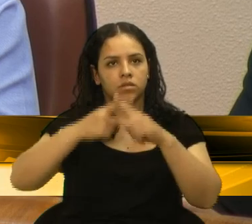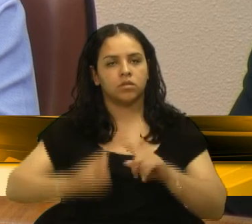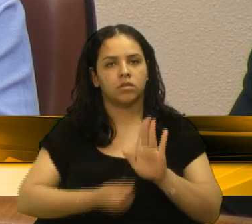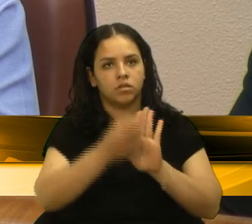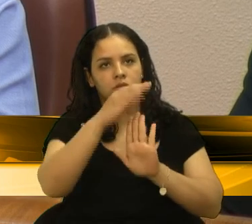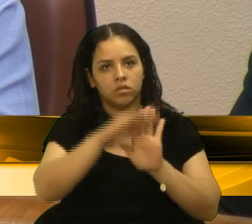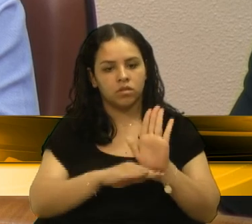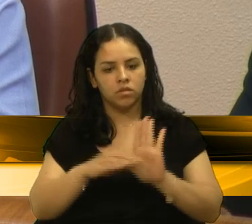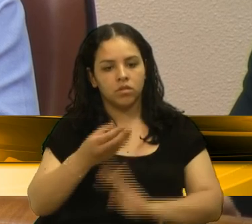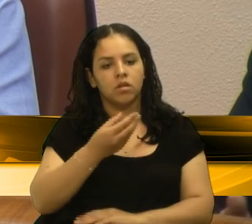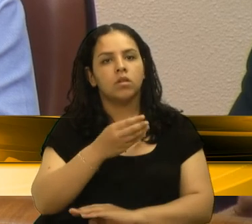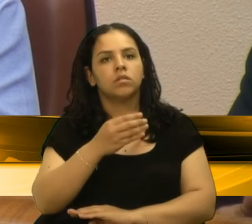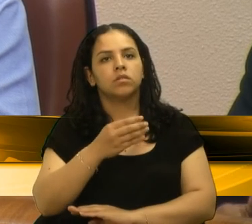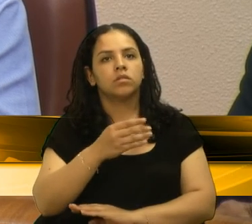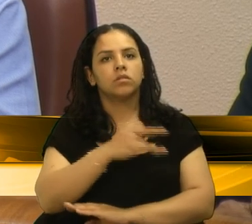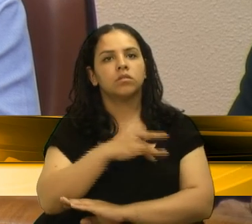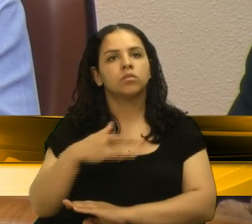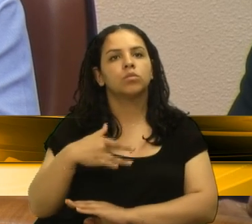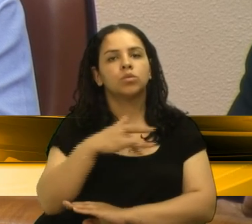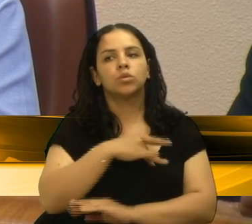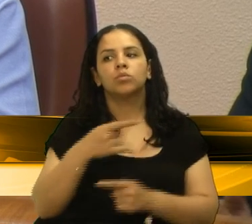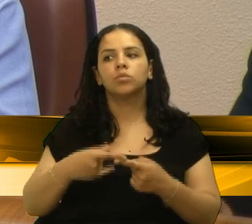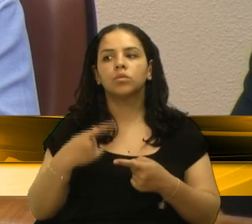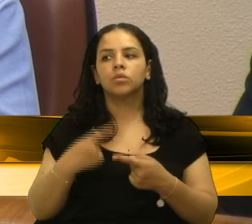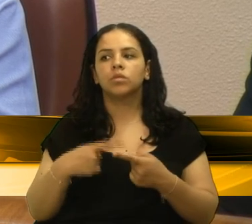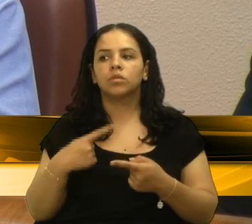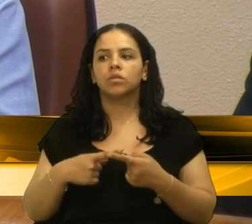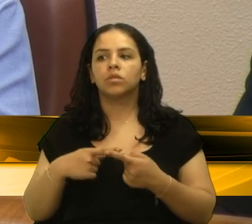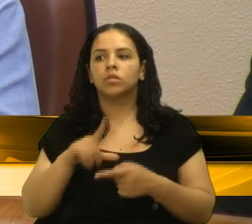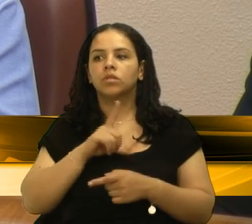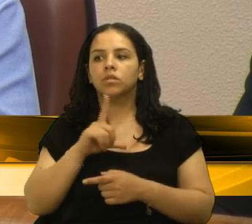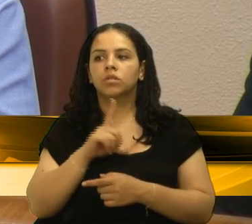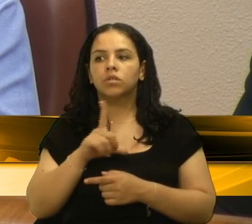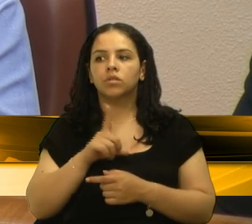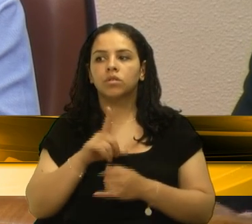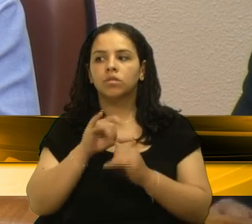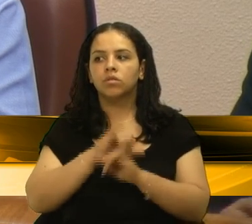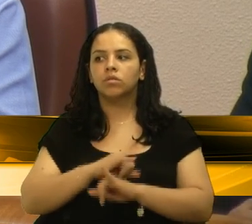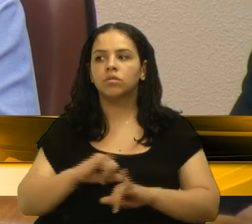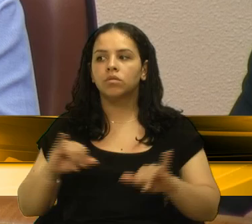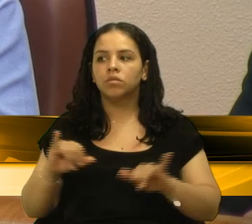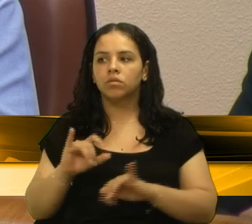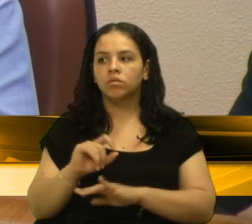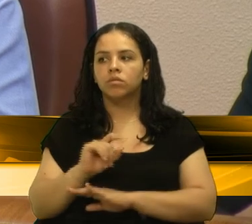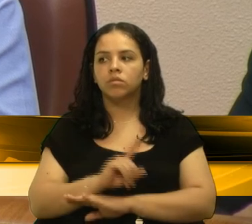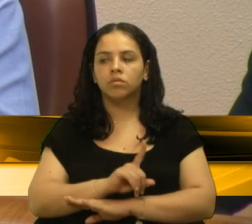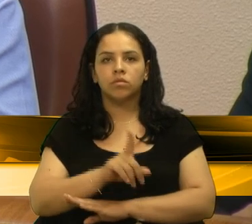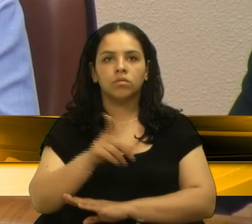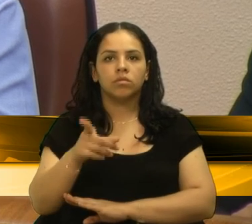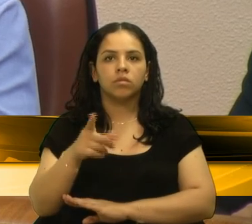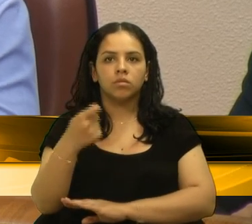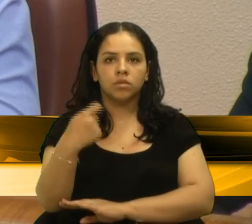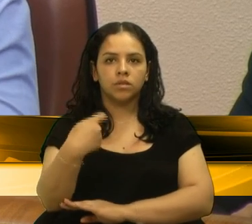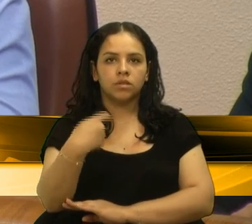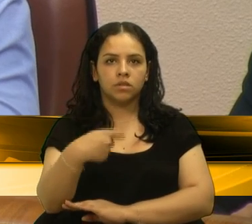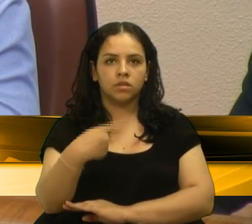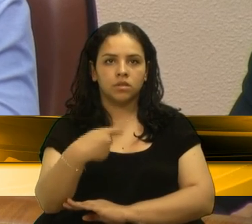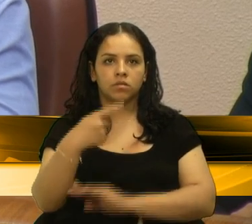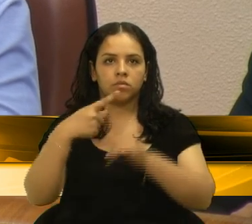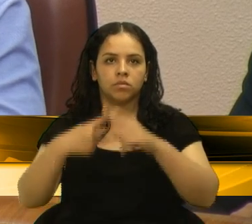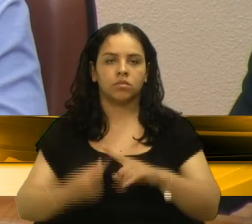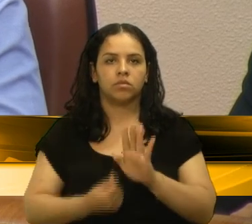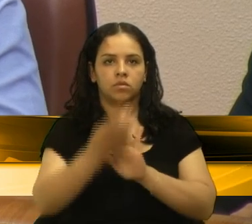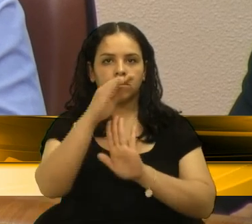processo licitatório, porque provavelmente o termo de referência, as questões daquilo que é necessário para a licitação devem ser